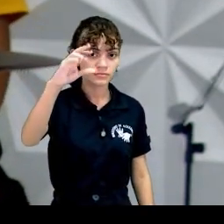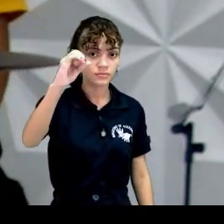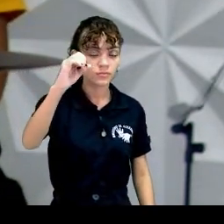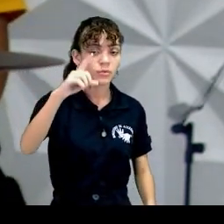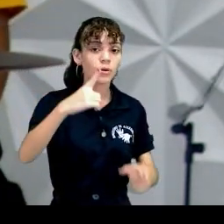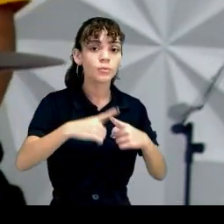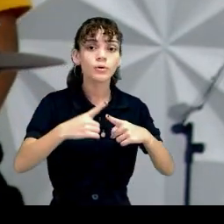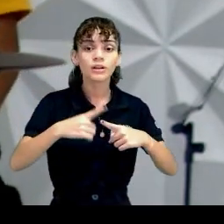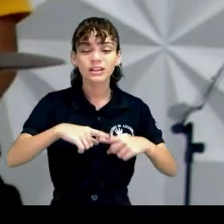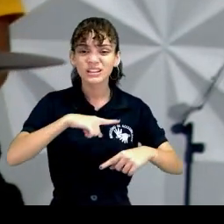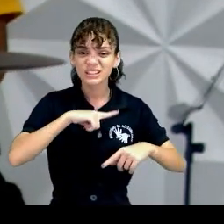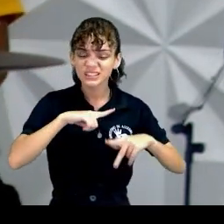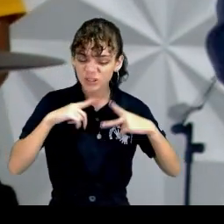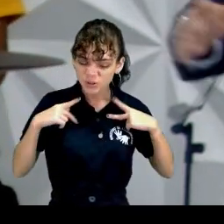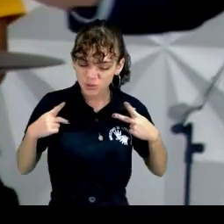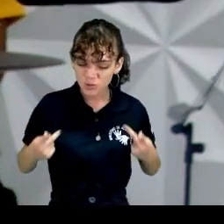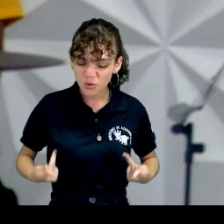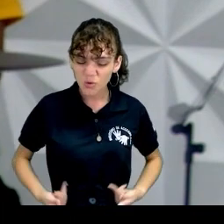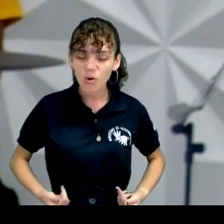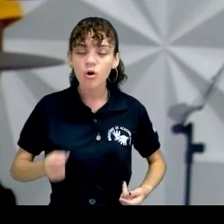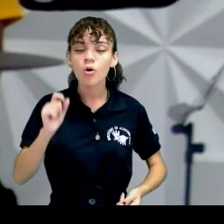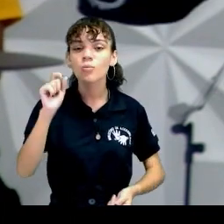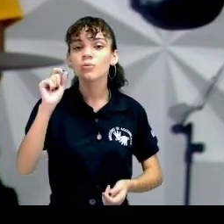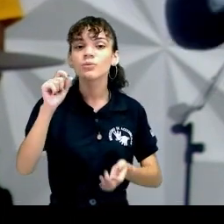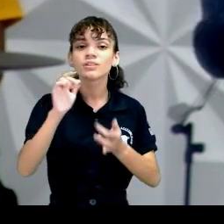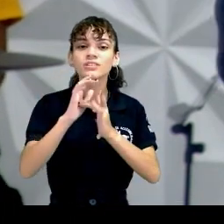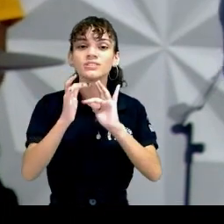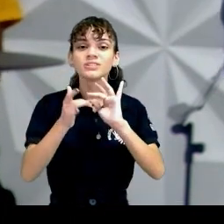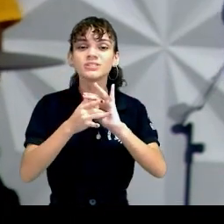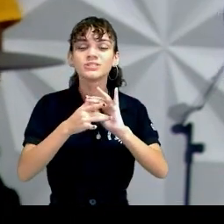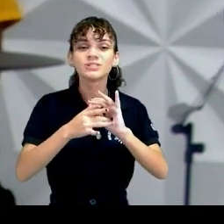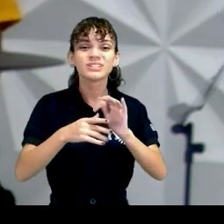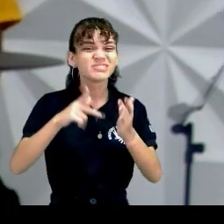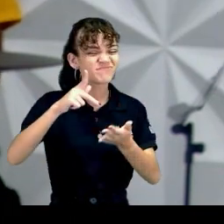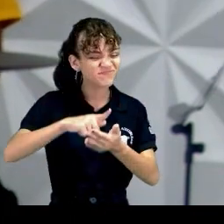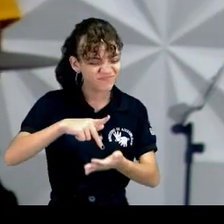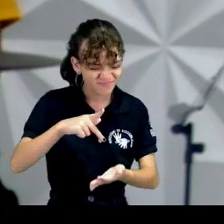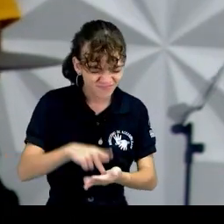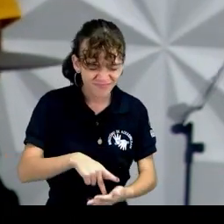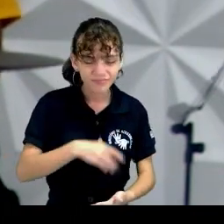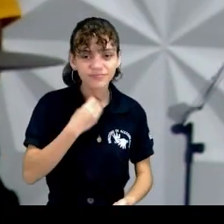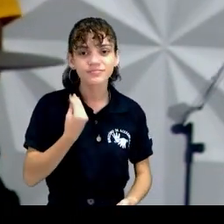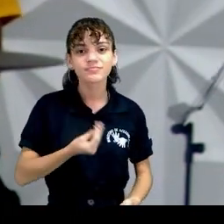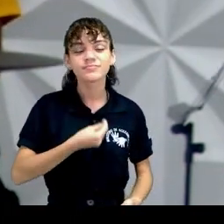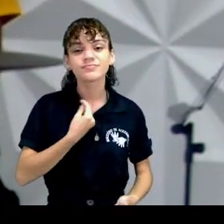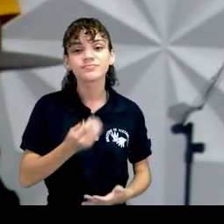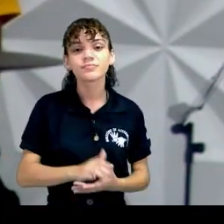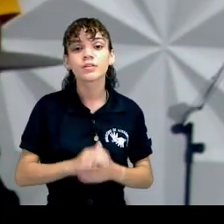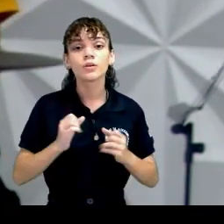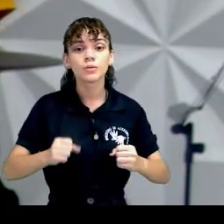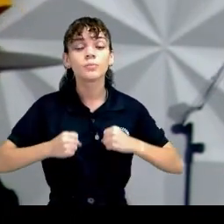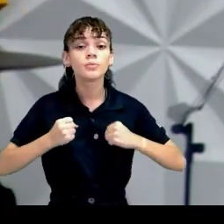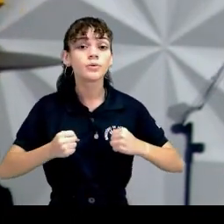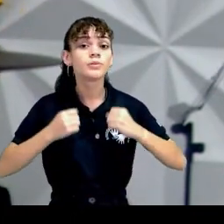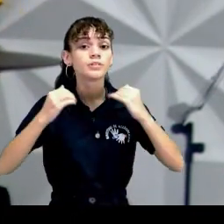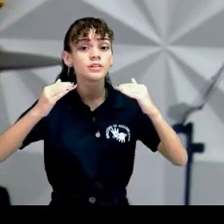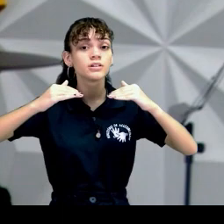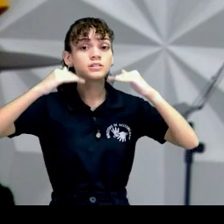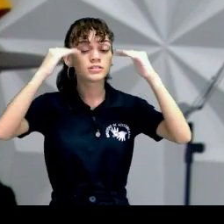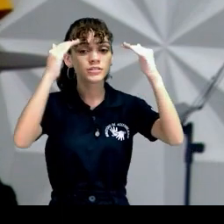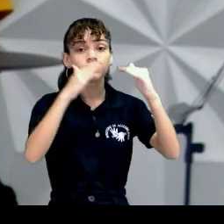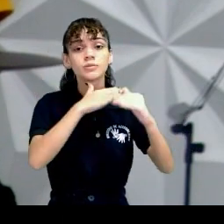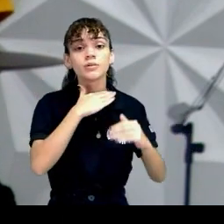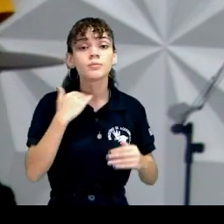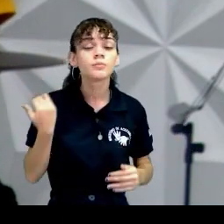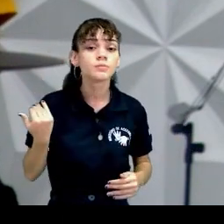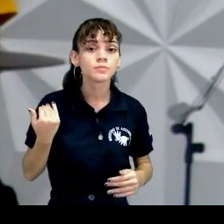só Jesus tinha sobre a morte. Matando Jesus apenas não resolvia a questão, eles precisavam também eliminar Lázaro, porque Lázaro é